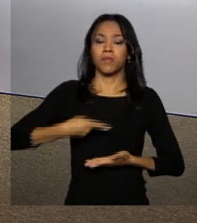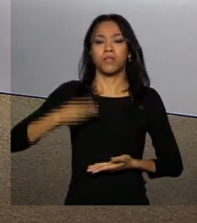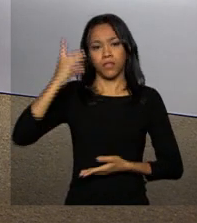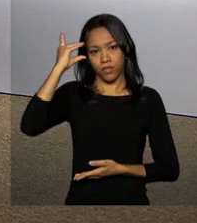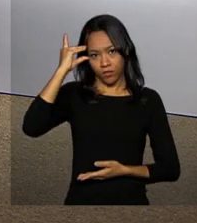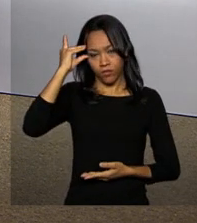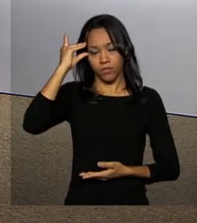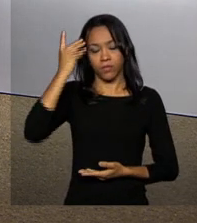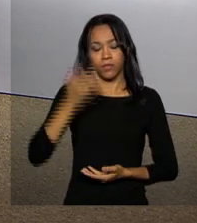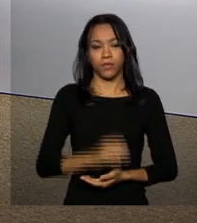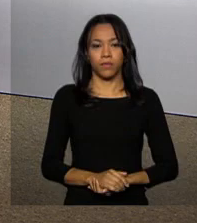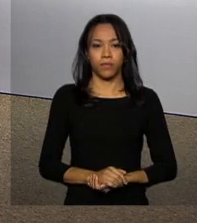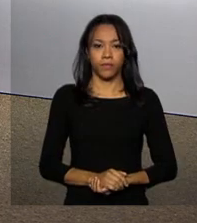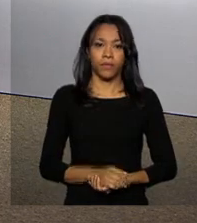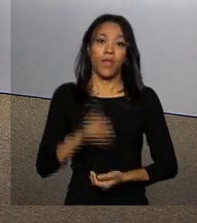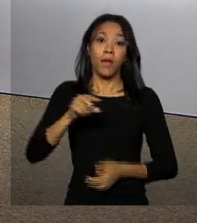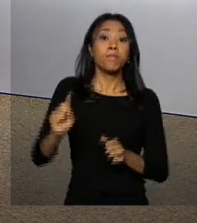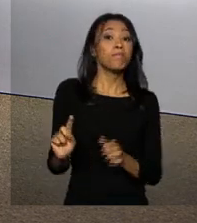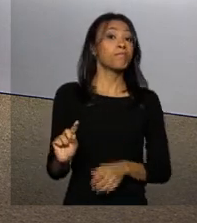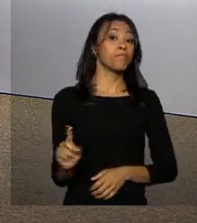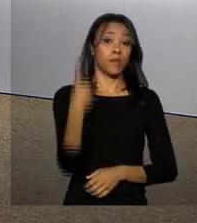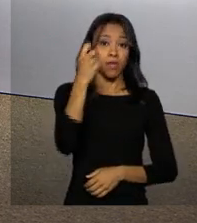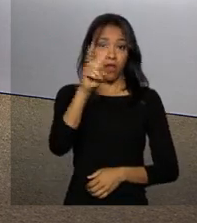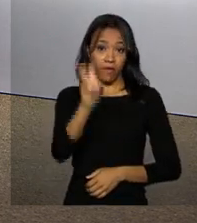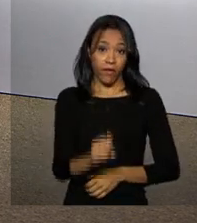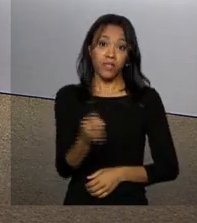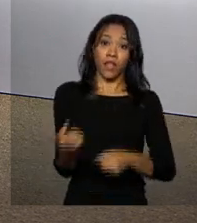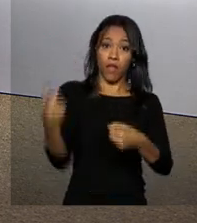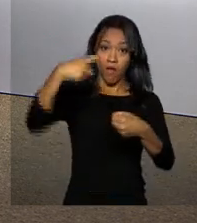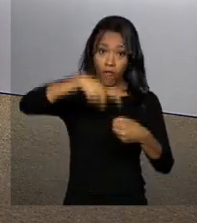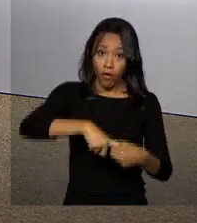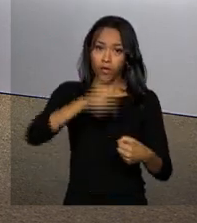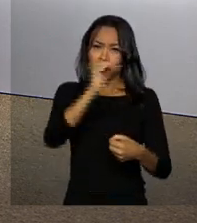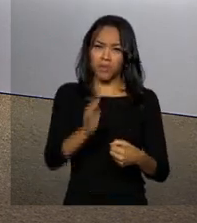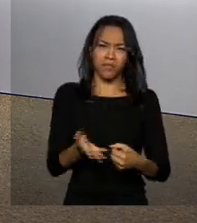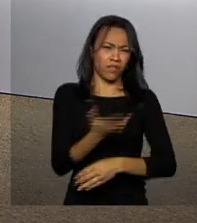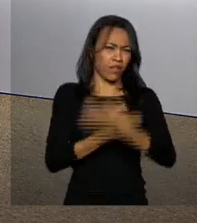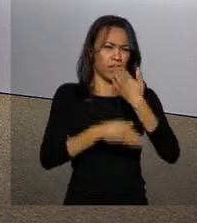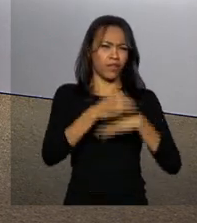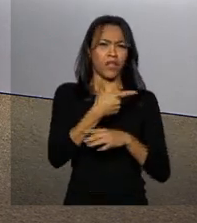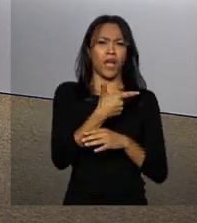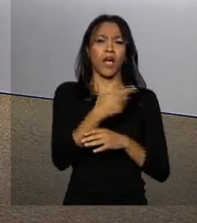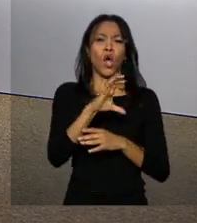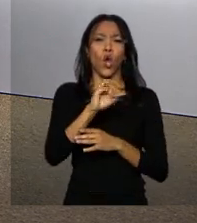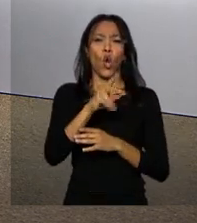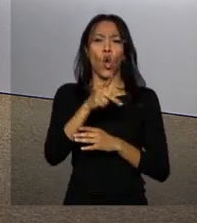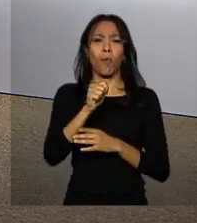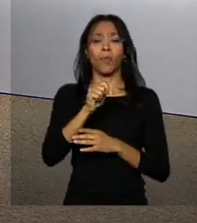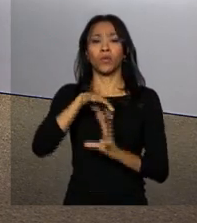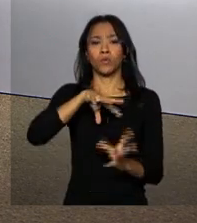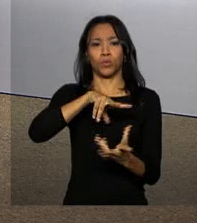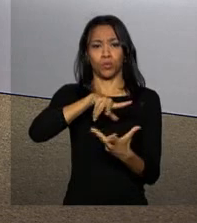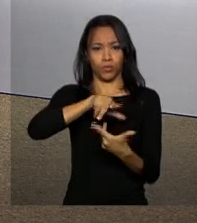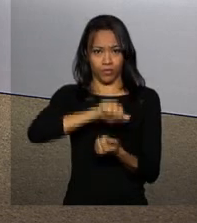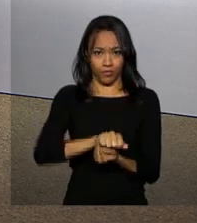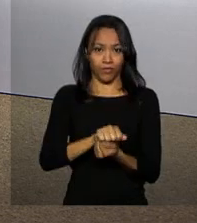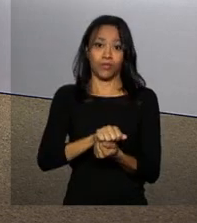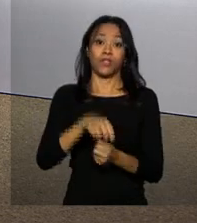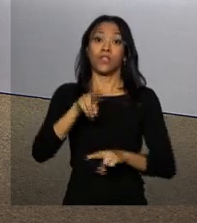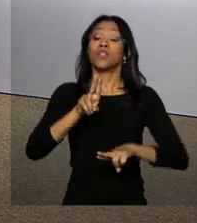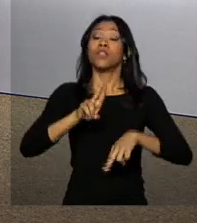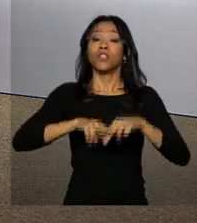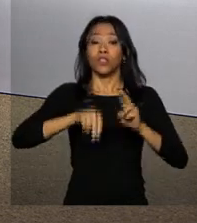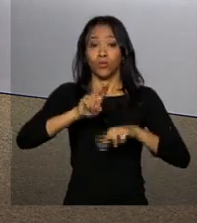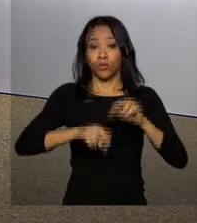presidenta Dilma Rousseff. É a primeira vez que a chanceler retorna ao Brasil desde a Copa do Mundo, realizada em junho do ano passado.